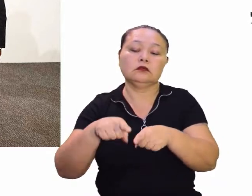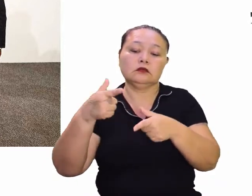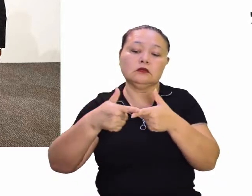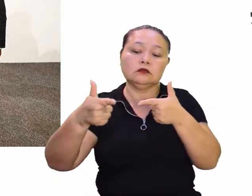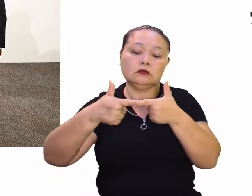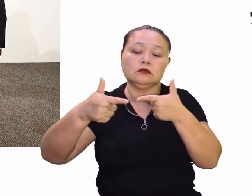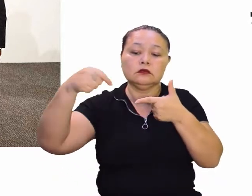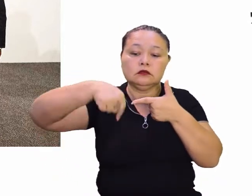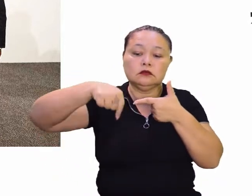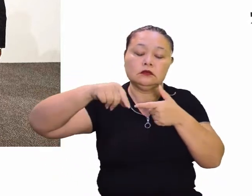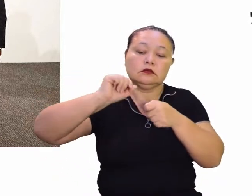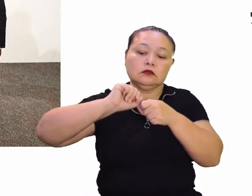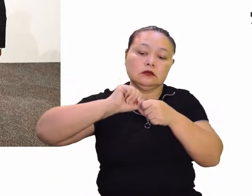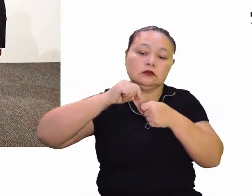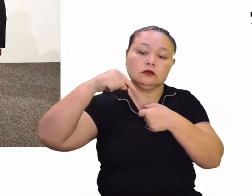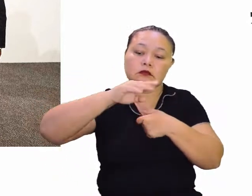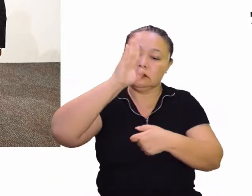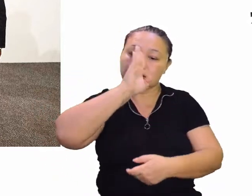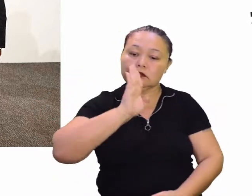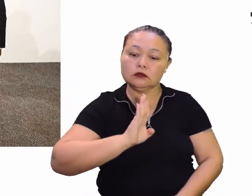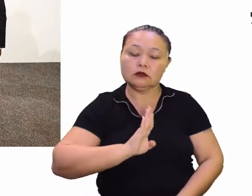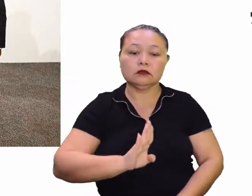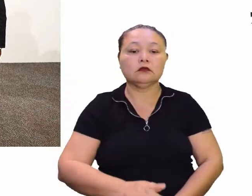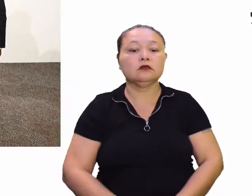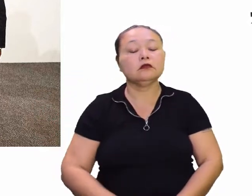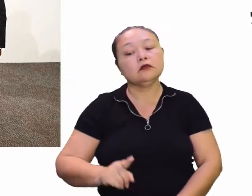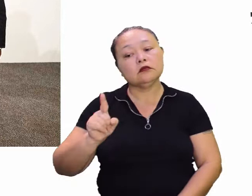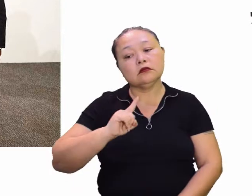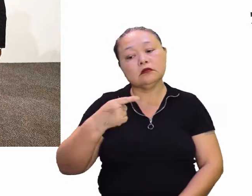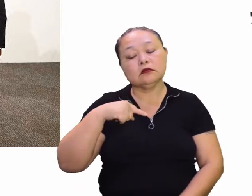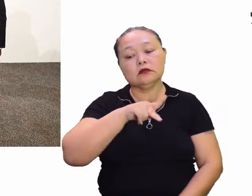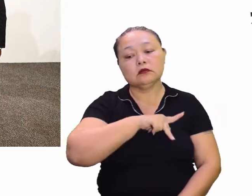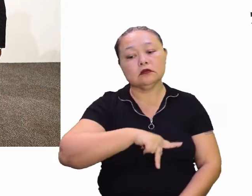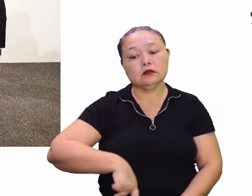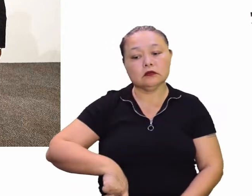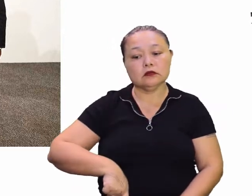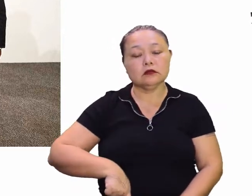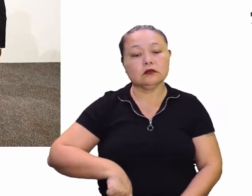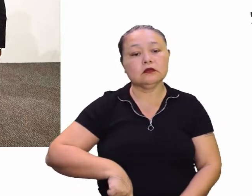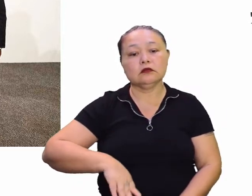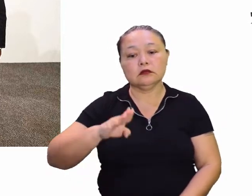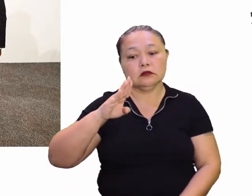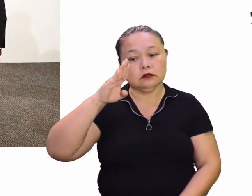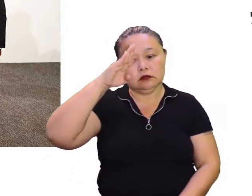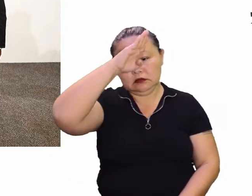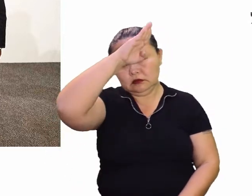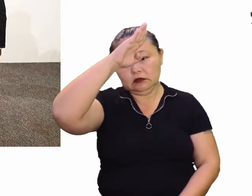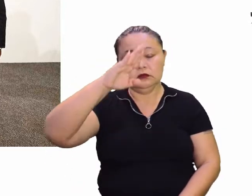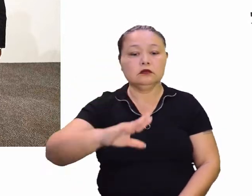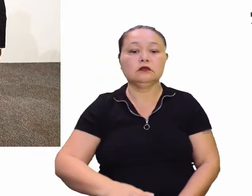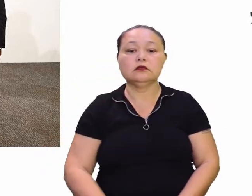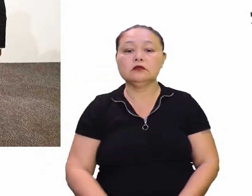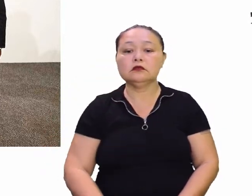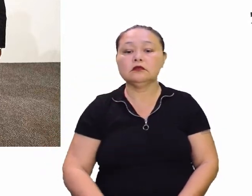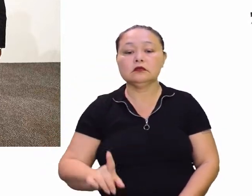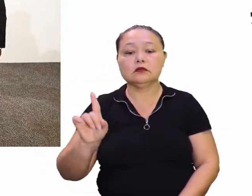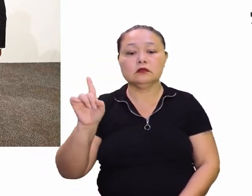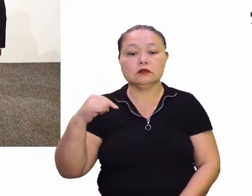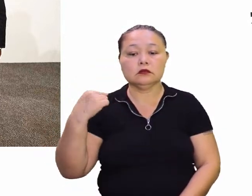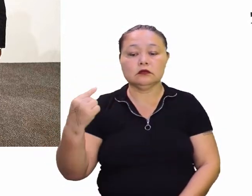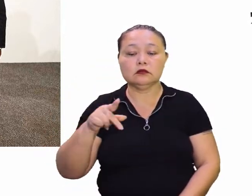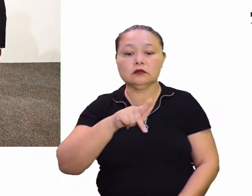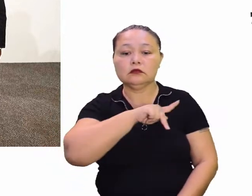no prato do brasileiro. Exato. Beleza? Aqui o nosso presidente brasileiro, Jair Bolsonaro. Esse aqui é